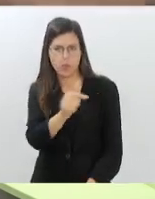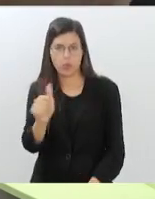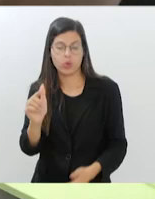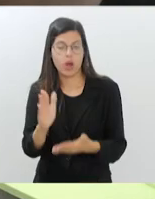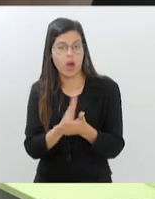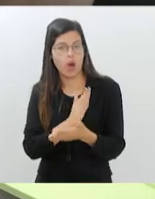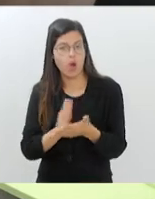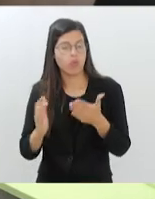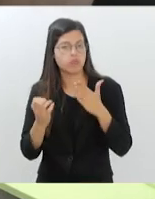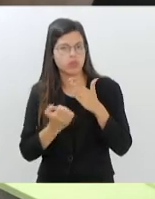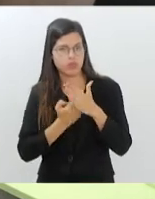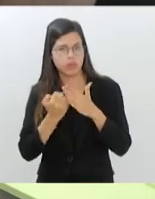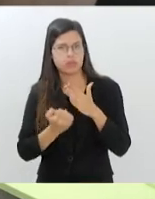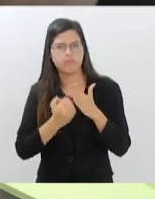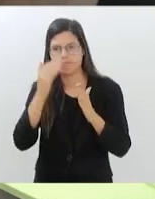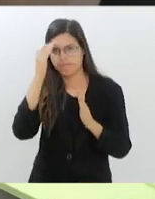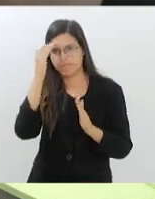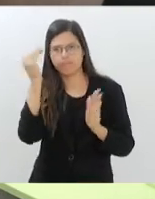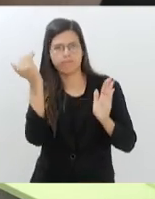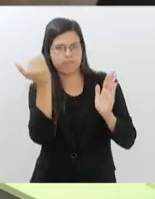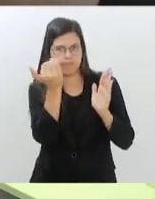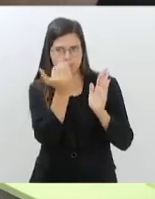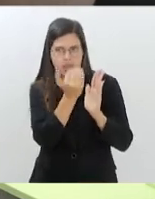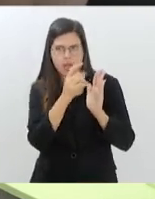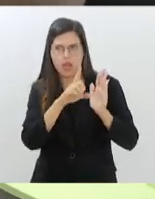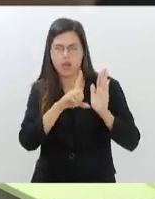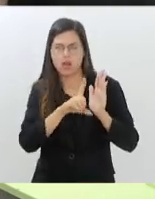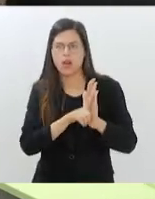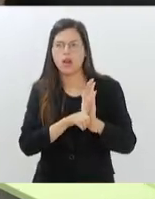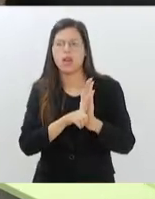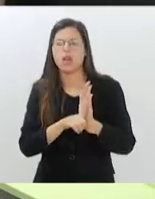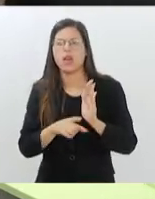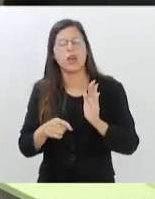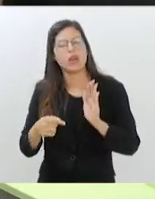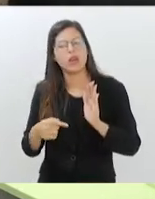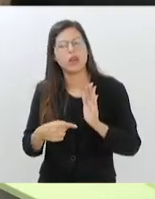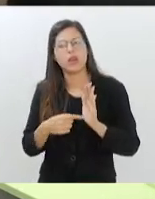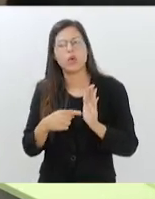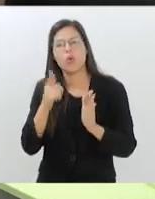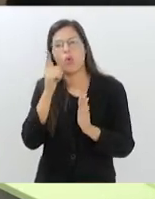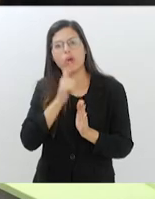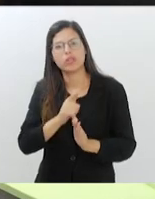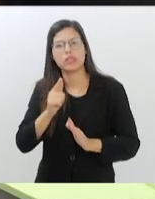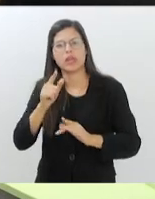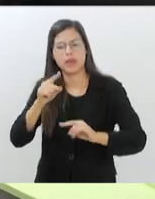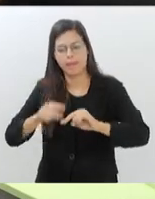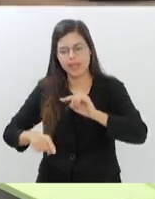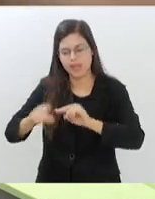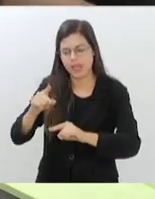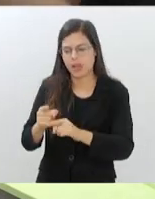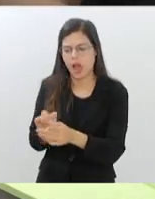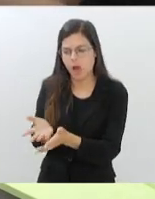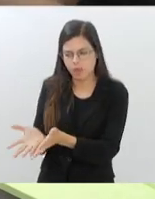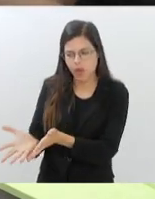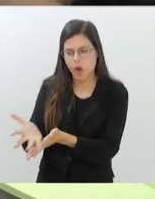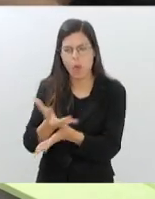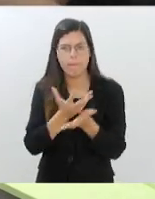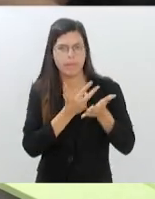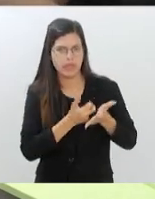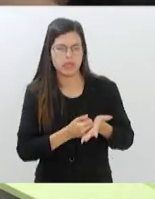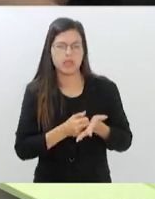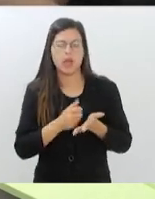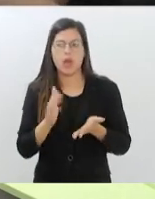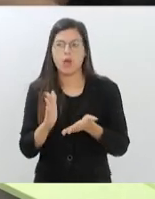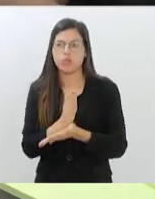cumprem o que diz a lei declaram as embalagens que põem recuperam percentual algumas ajudam